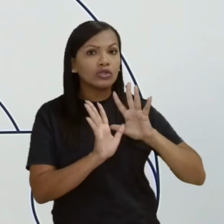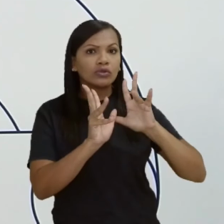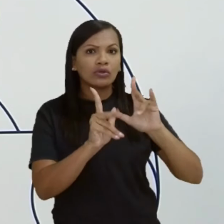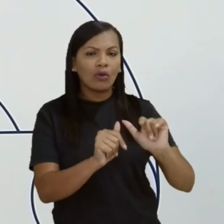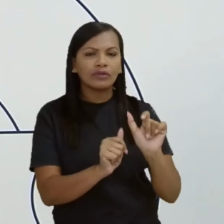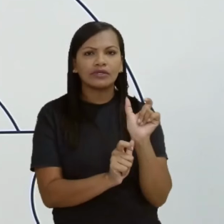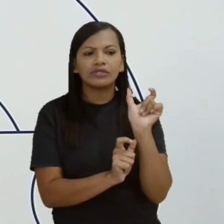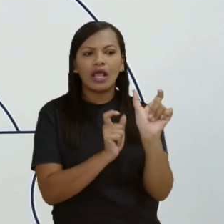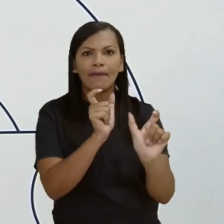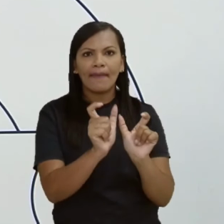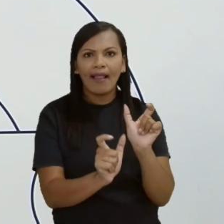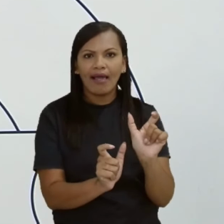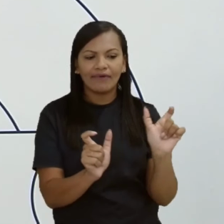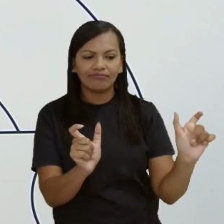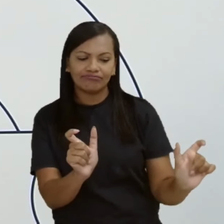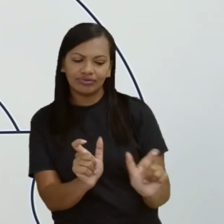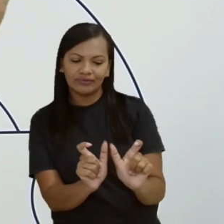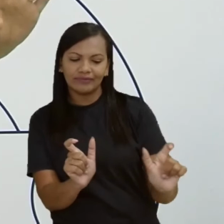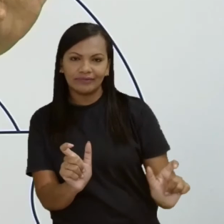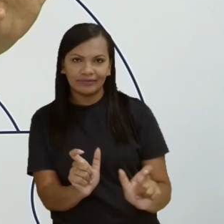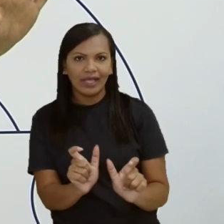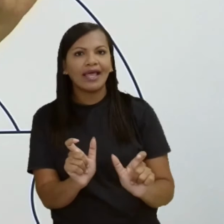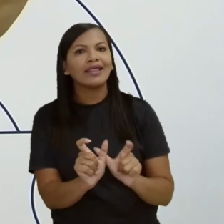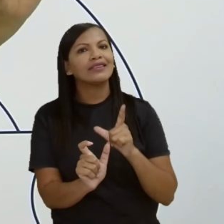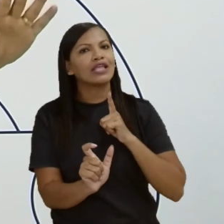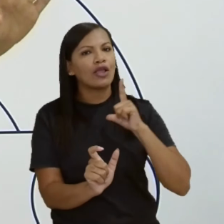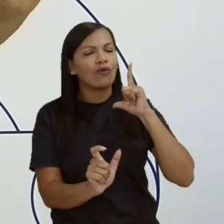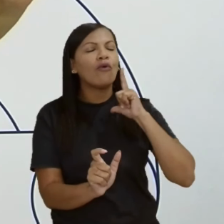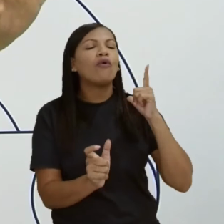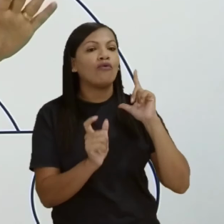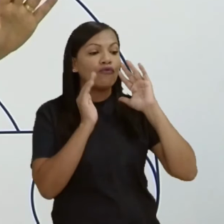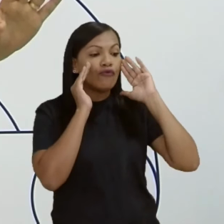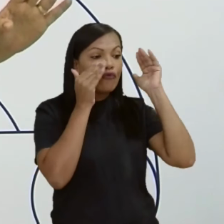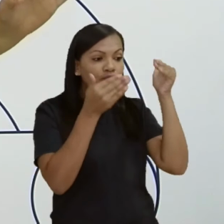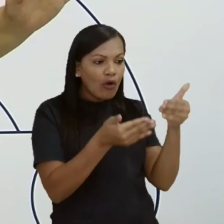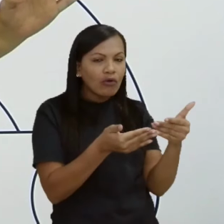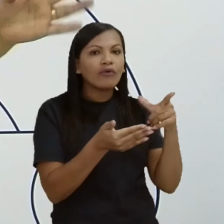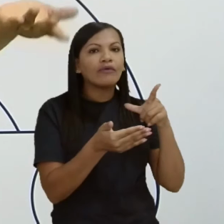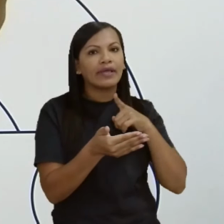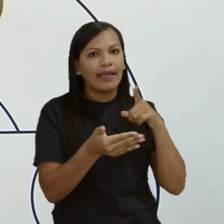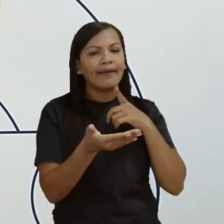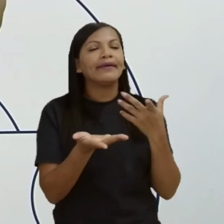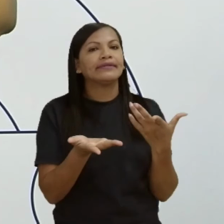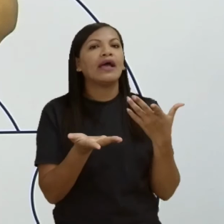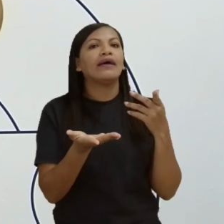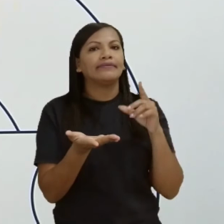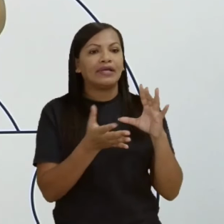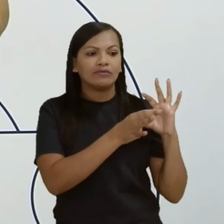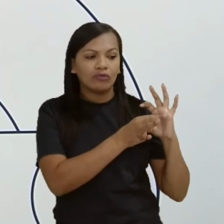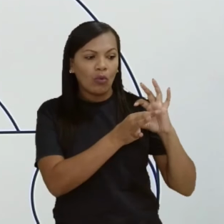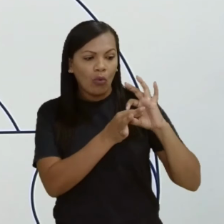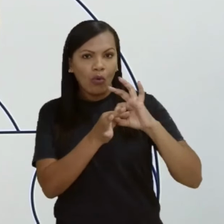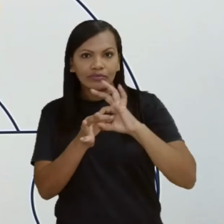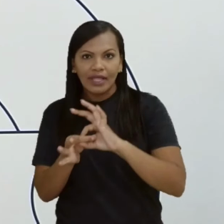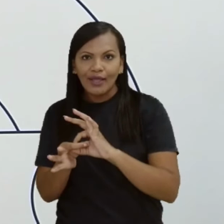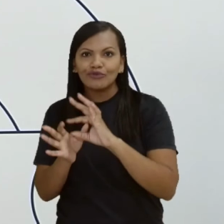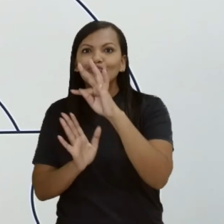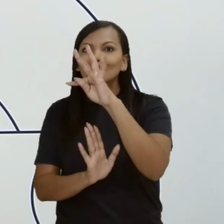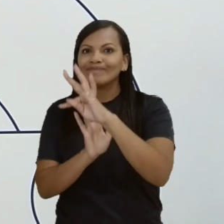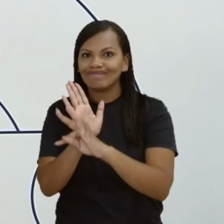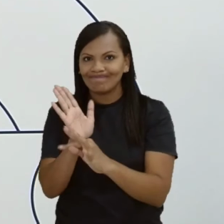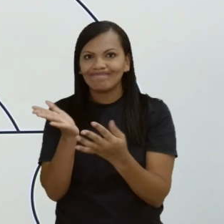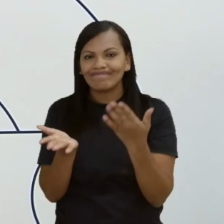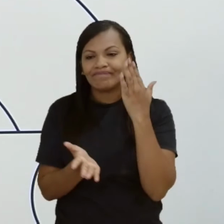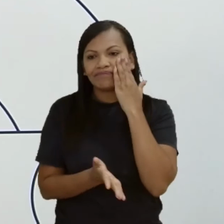palavras são intencionais. É isso, efeito de sentido. Tudo bem? Vamos seguir. E o